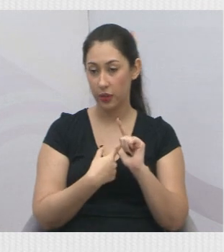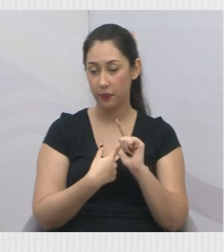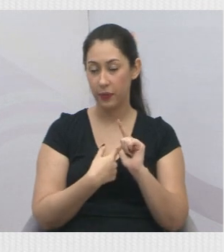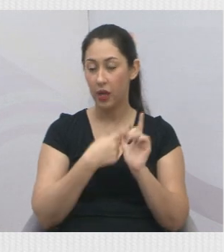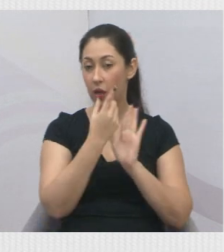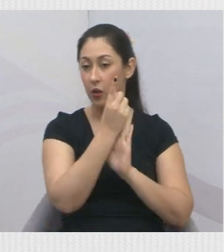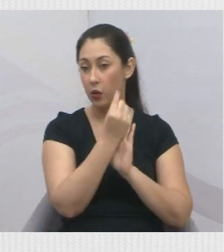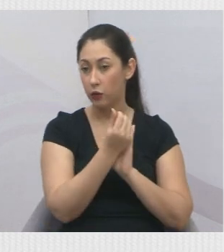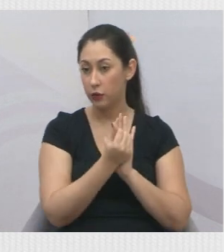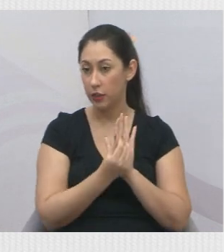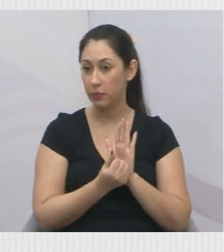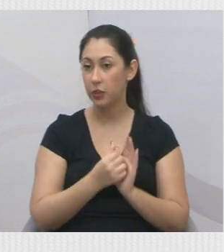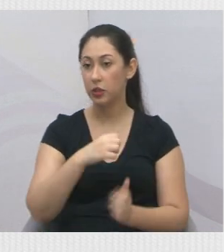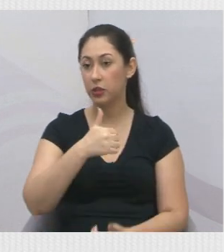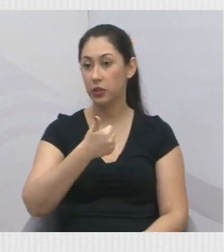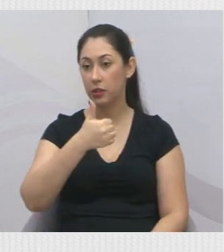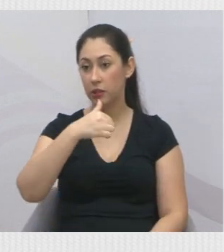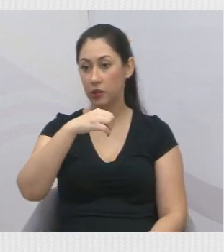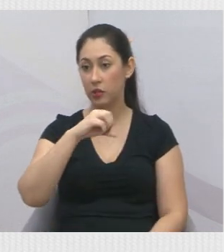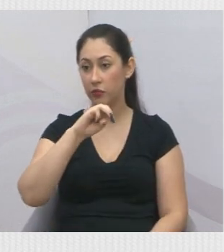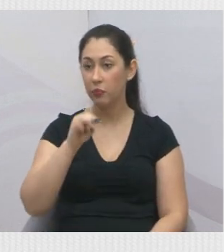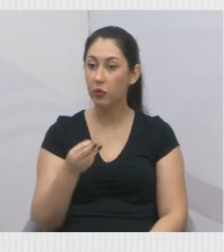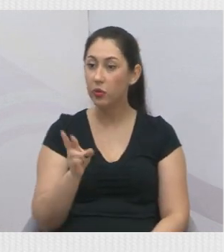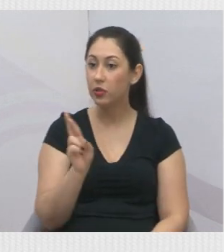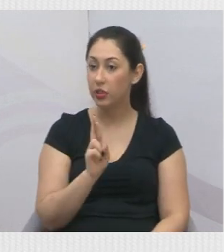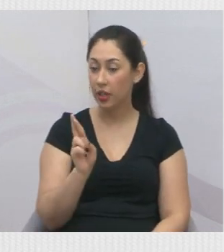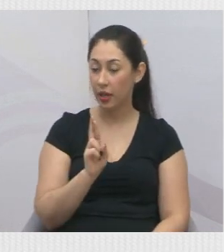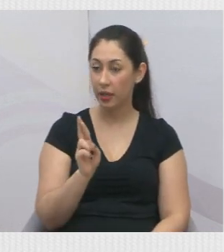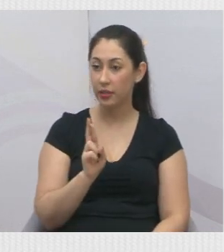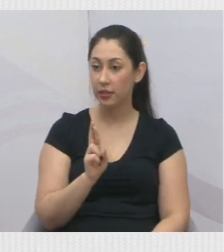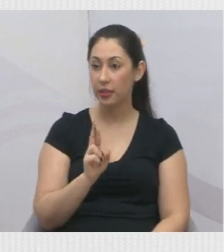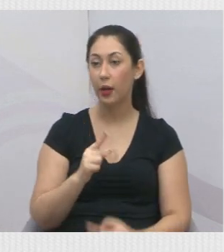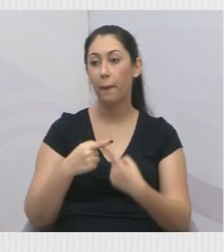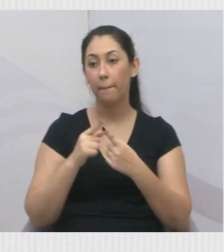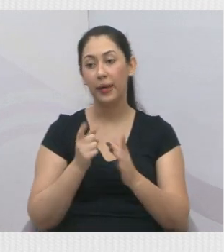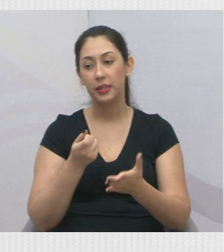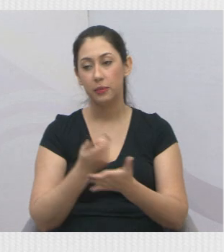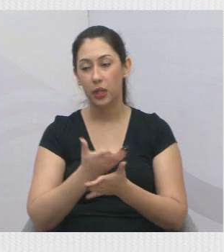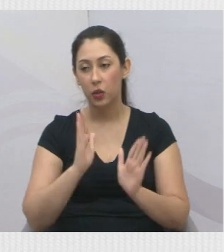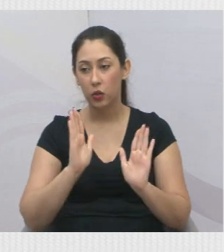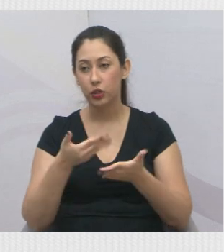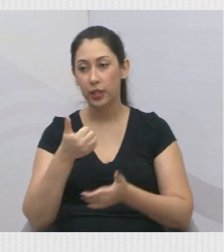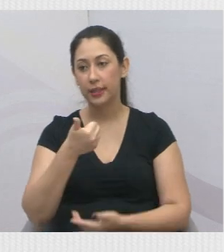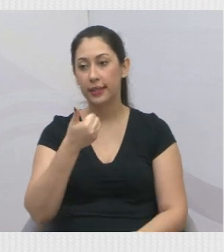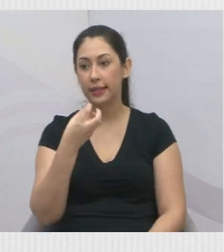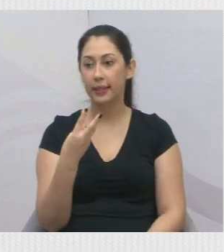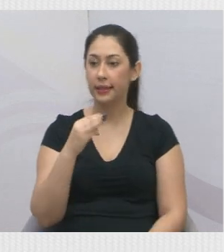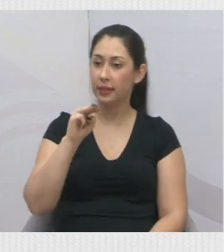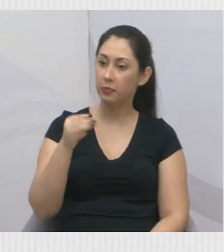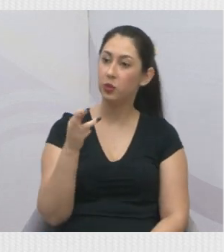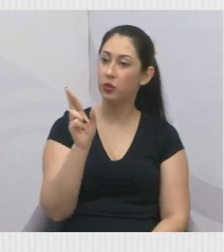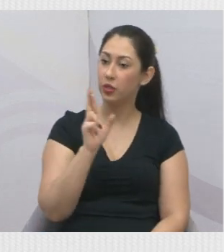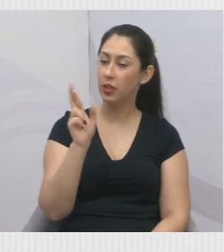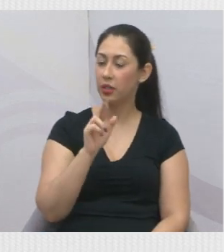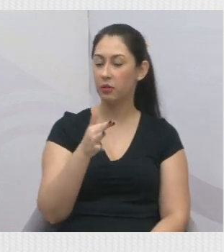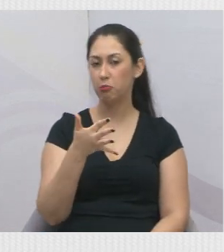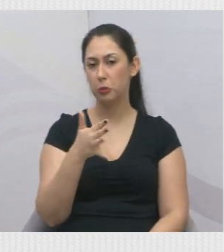meta prevista 19.099.000, gastos até o momento 13.968.000,